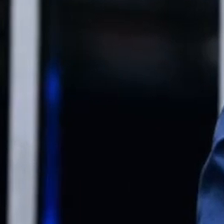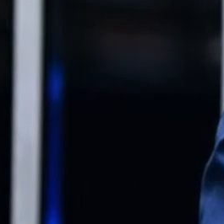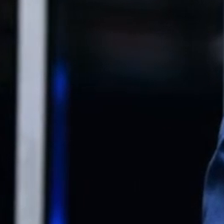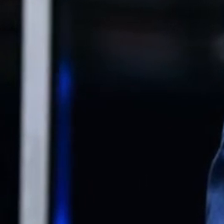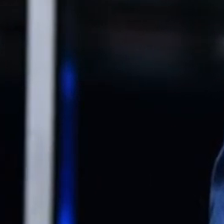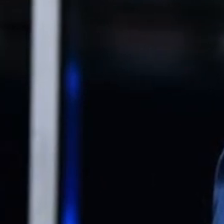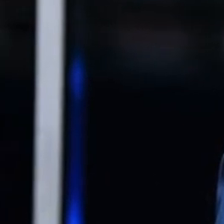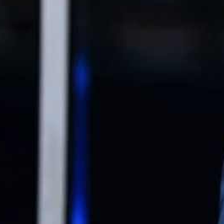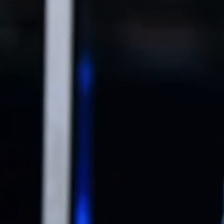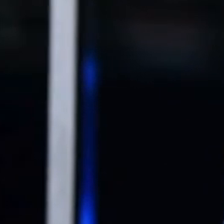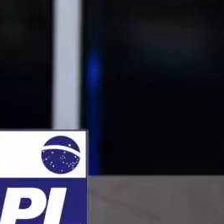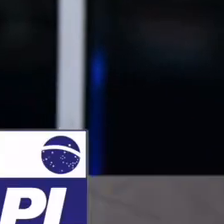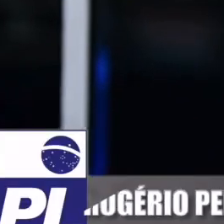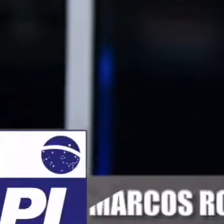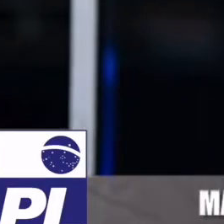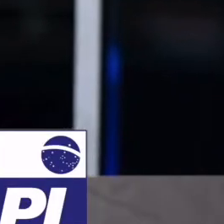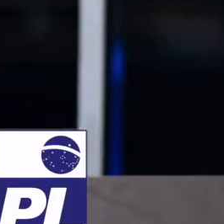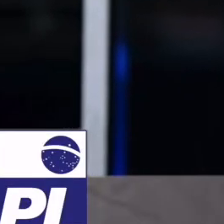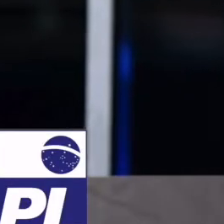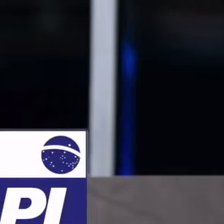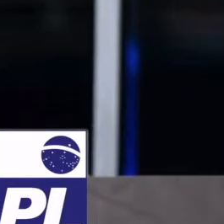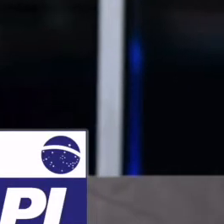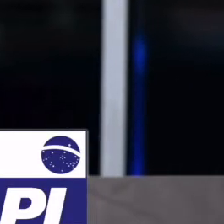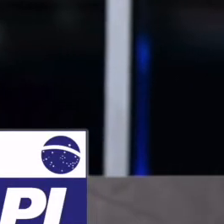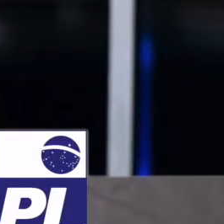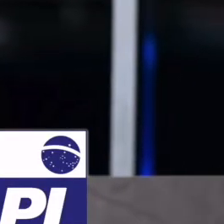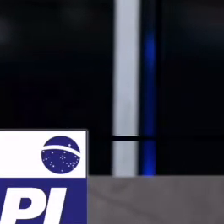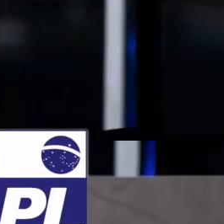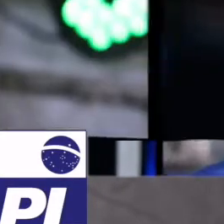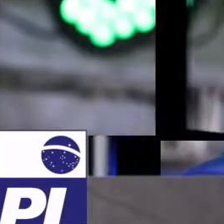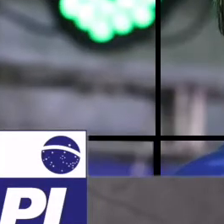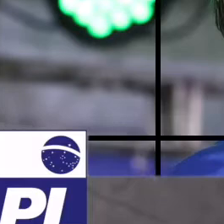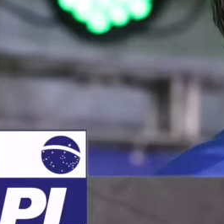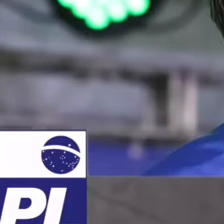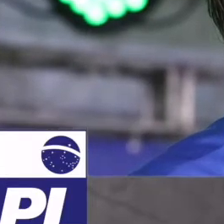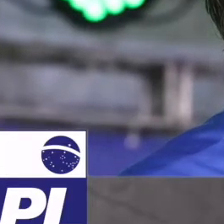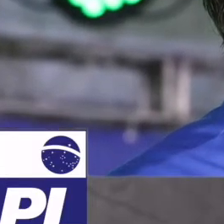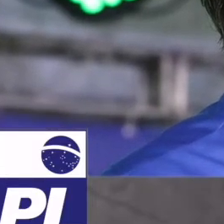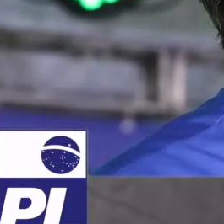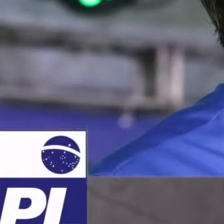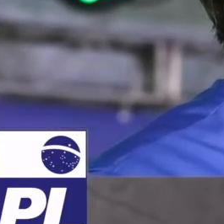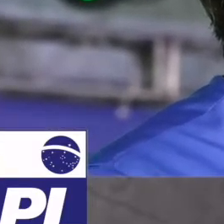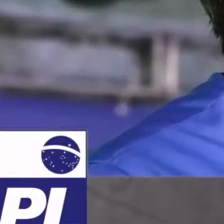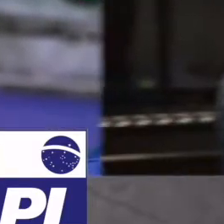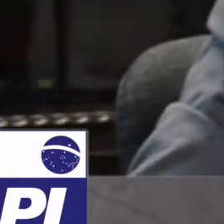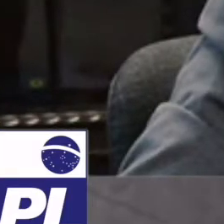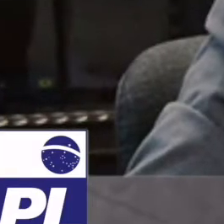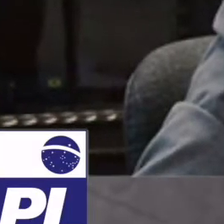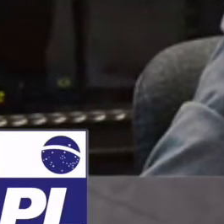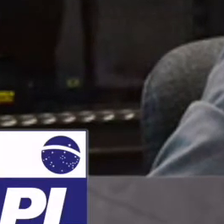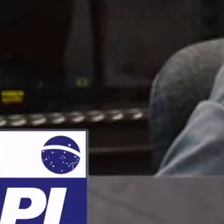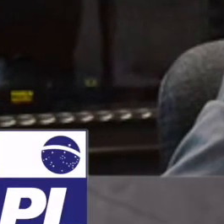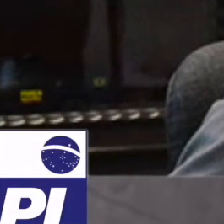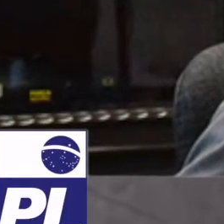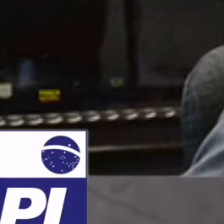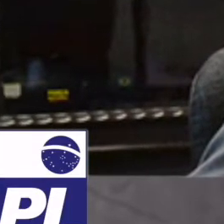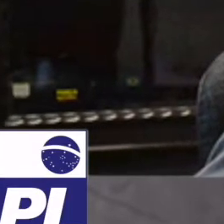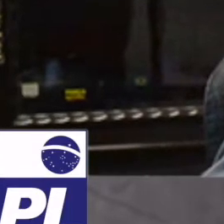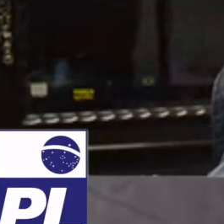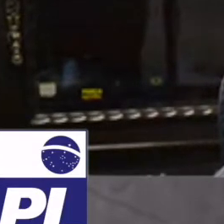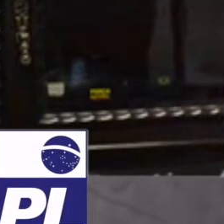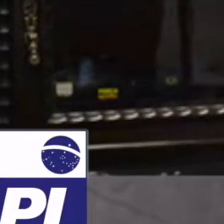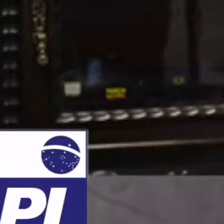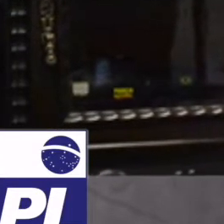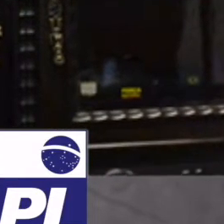Em pronunciamento em plenário, o senador Marcos Rogério apelou ao presidente Jair Bolsonaro e ao ministro da Justiça,